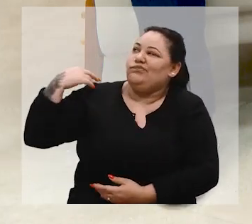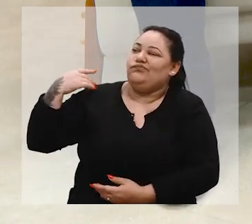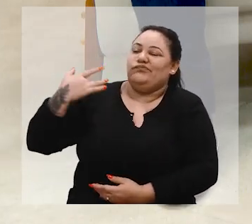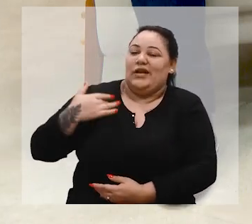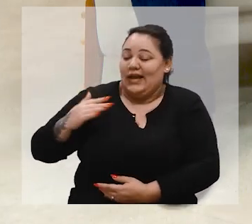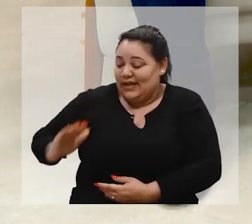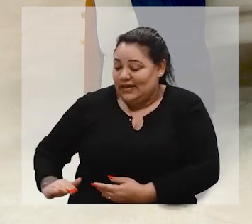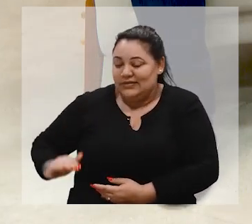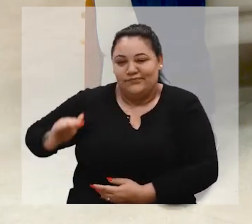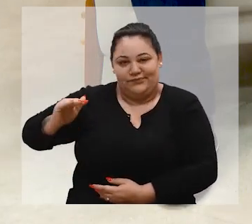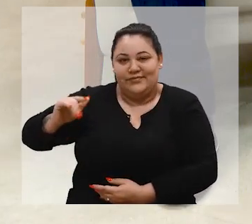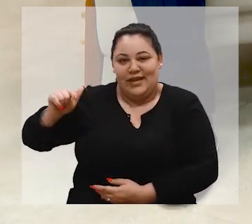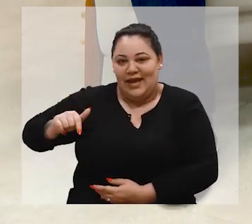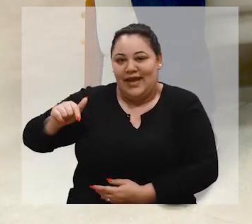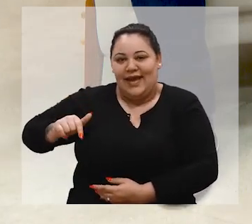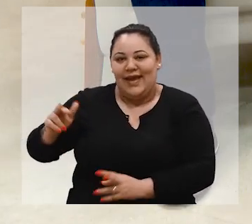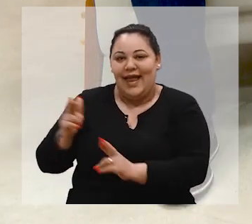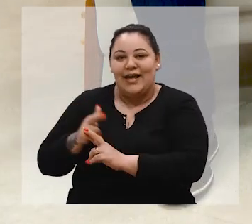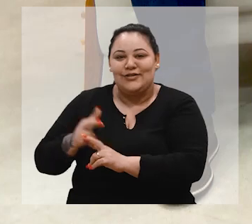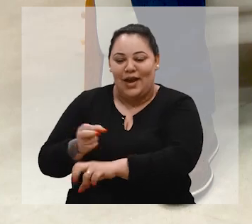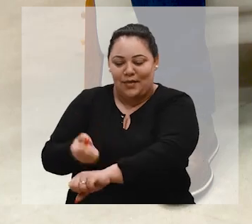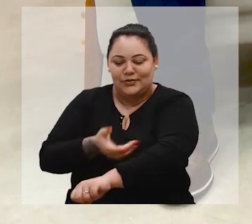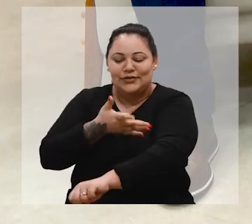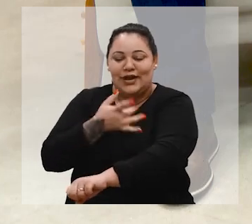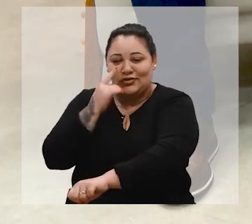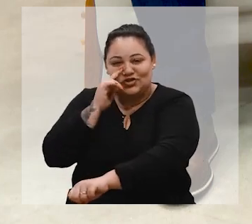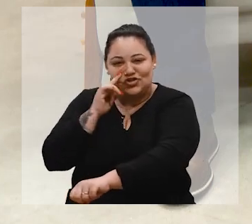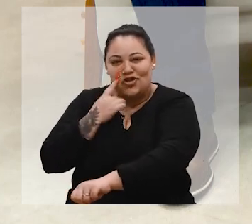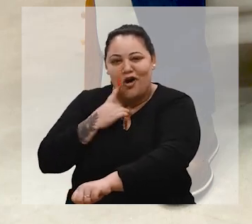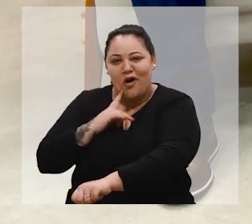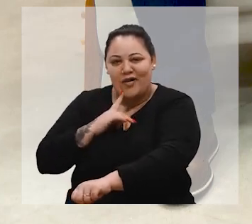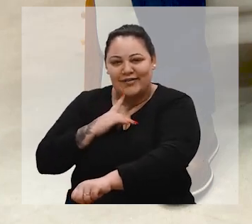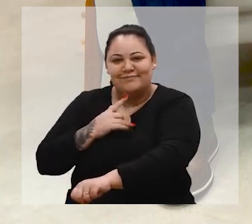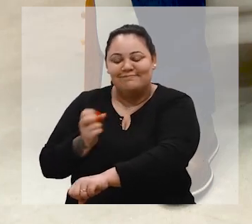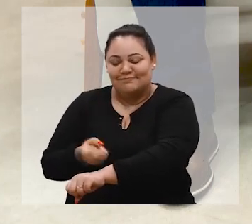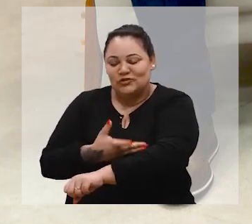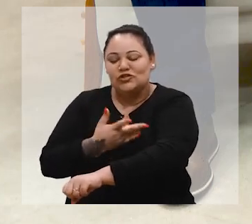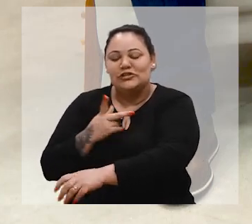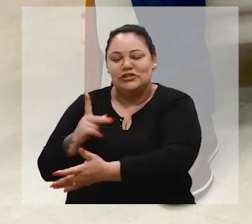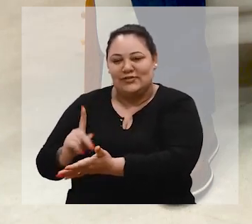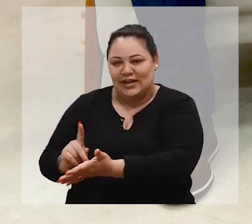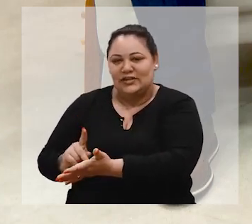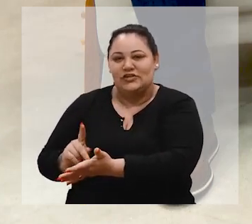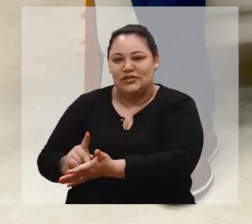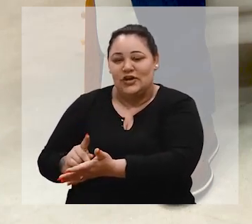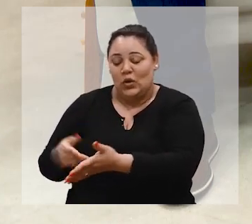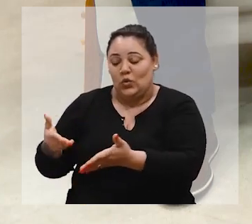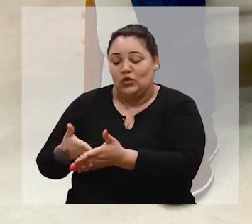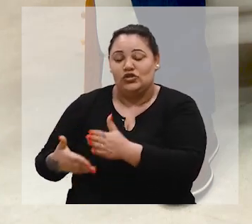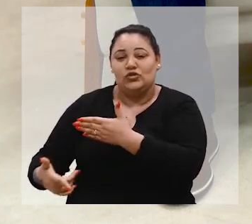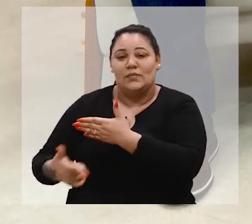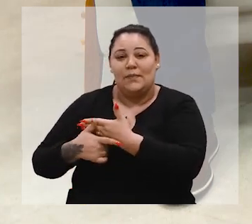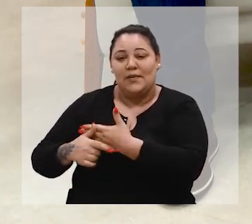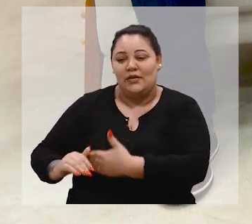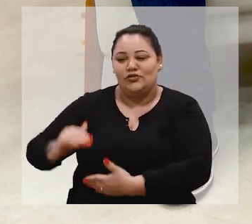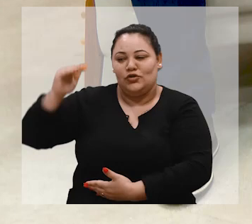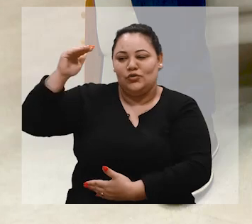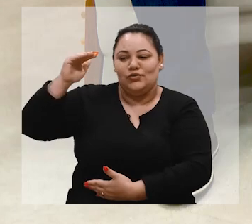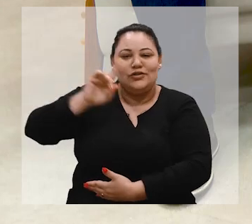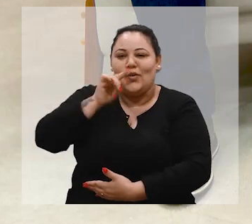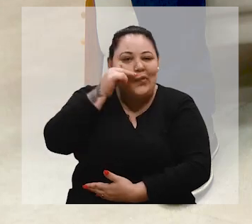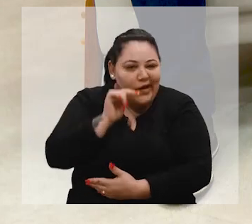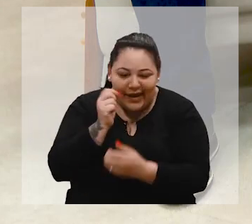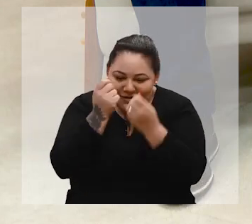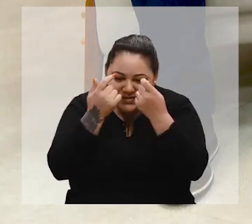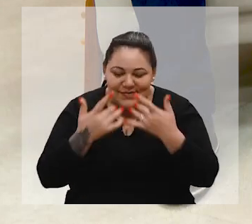na infância, e que essa questão é muito emocional, a gente chora, a gente se emociona hoje como adultos